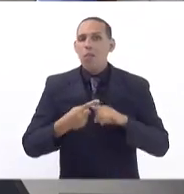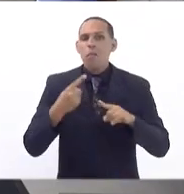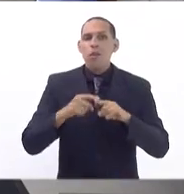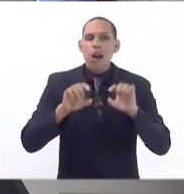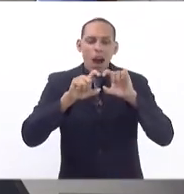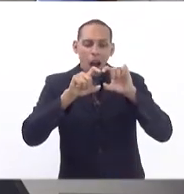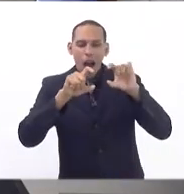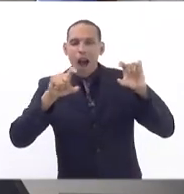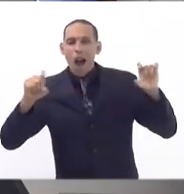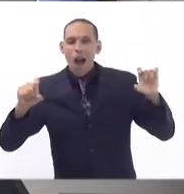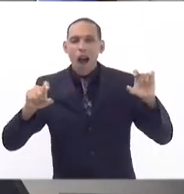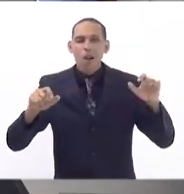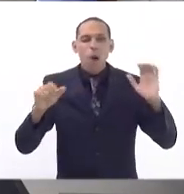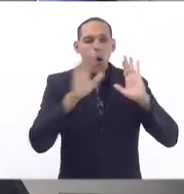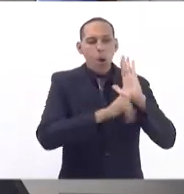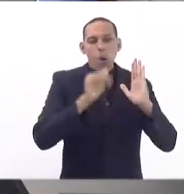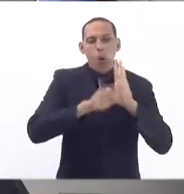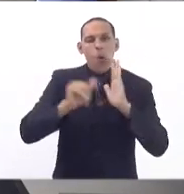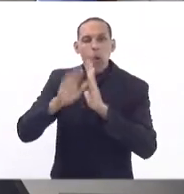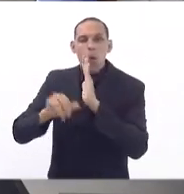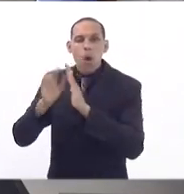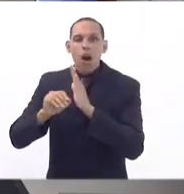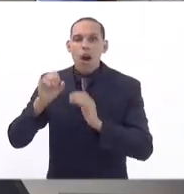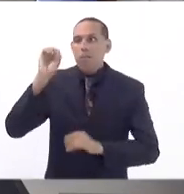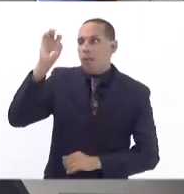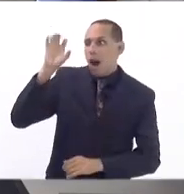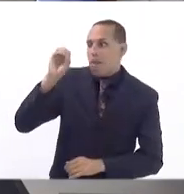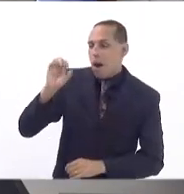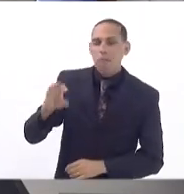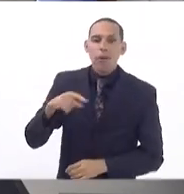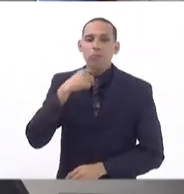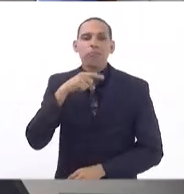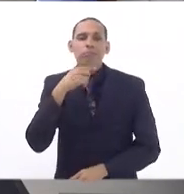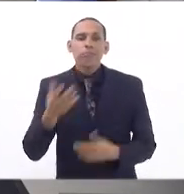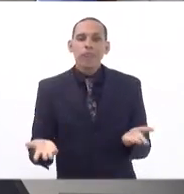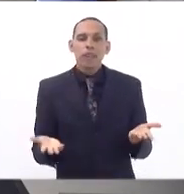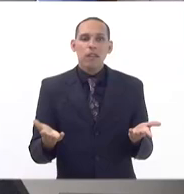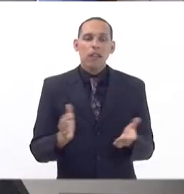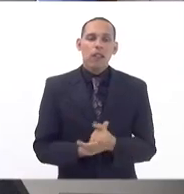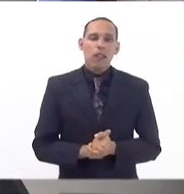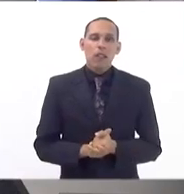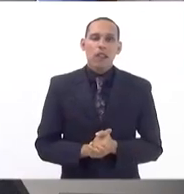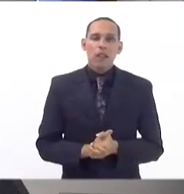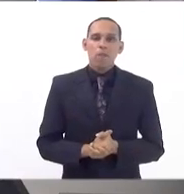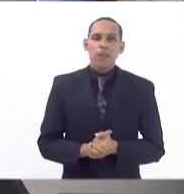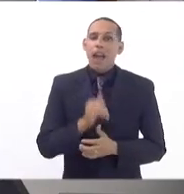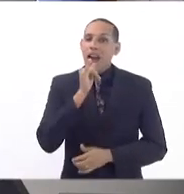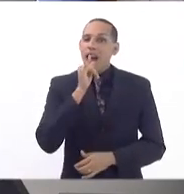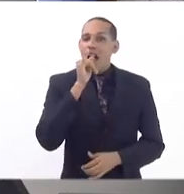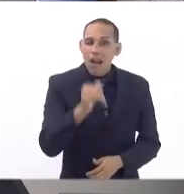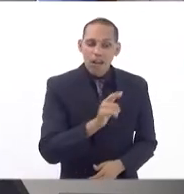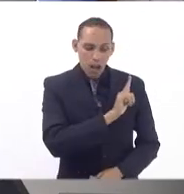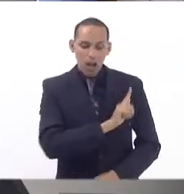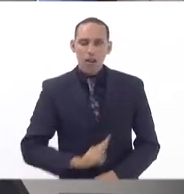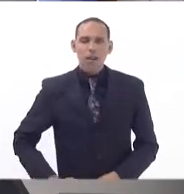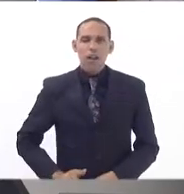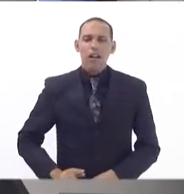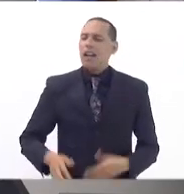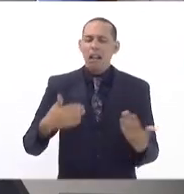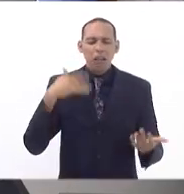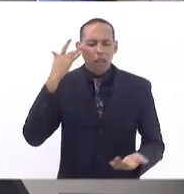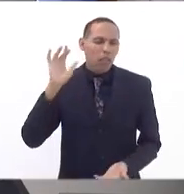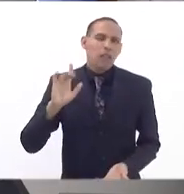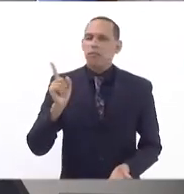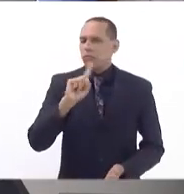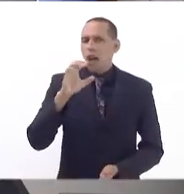sinalização não consegue operar Então seria importante para alertar o governo do precisa não foi alertado sobre o assunto está sendo